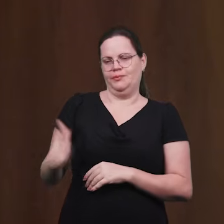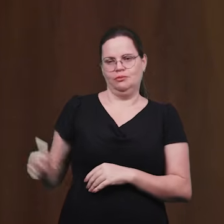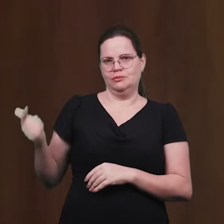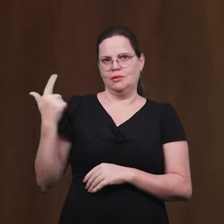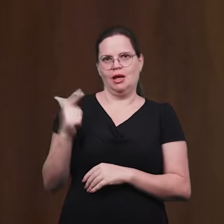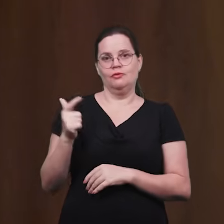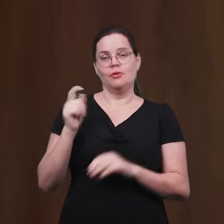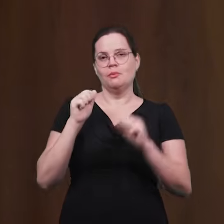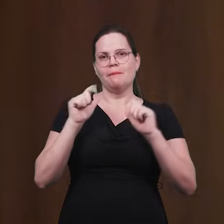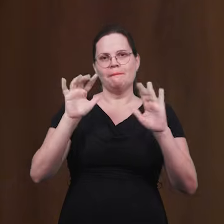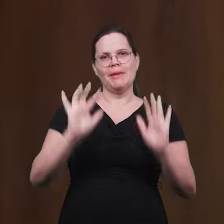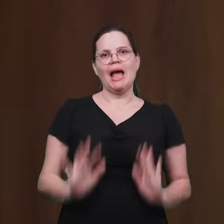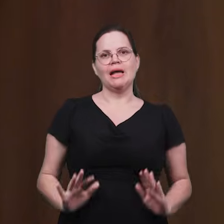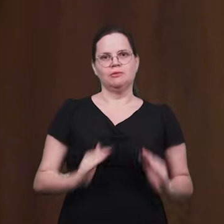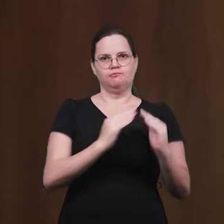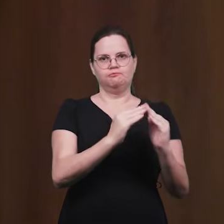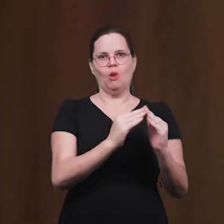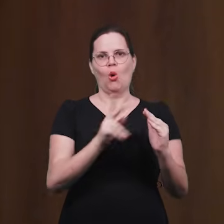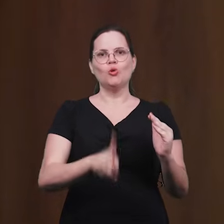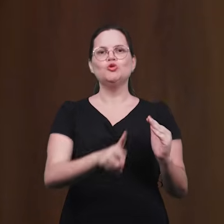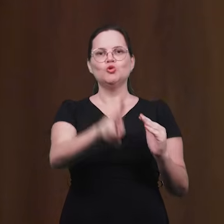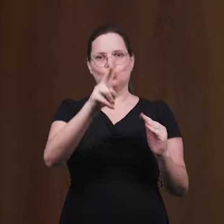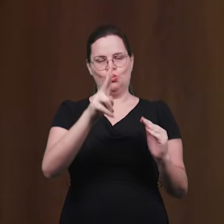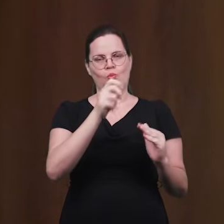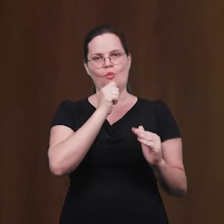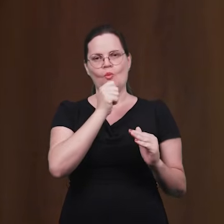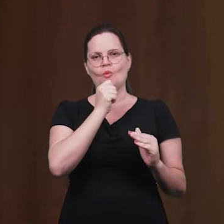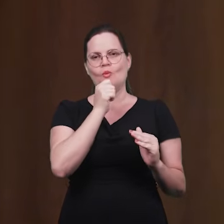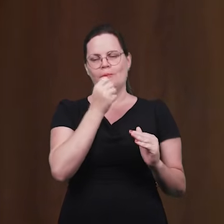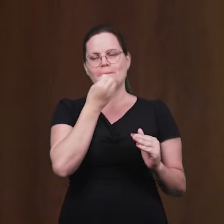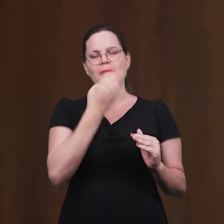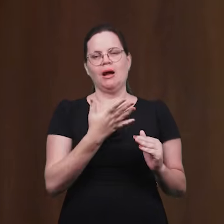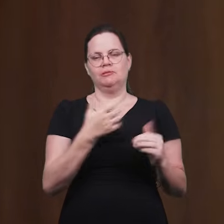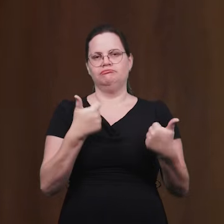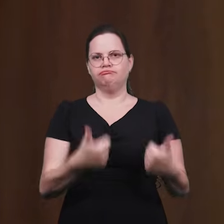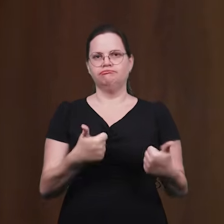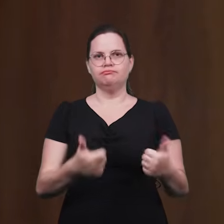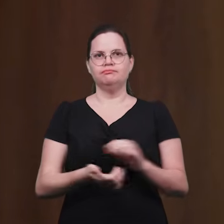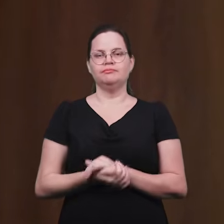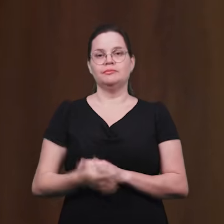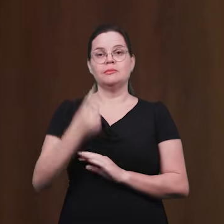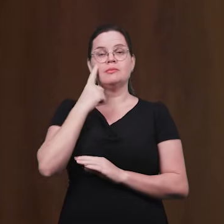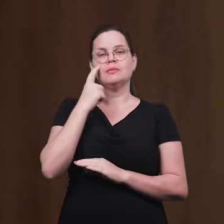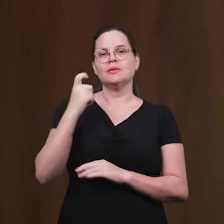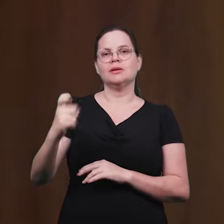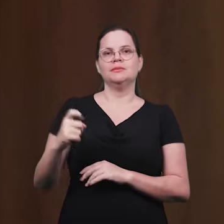sofreu. Isso foi uma grande bênção da parte do Senhor para as igrejas. Interessante,